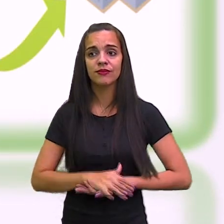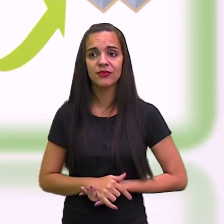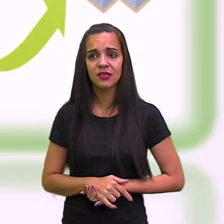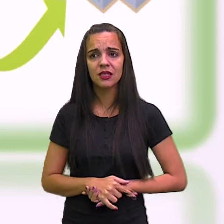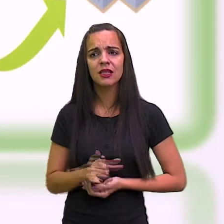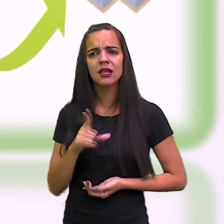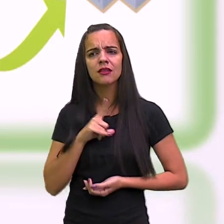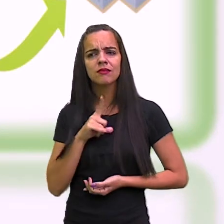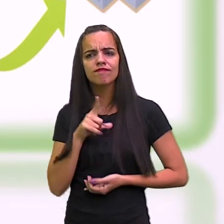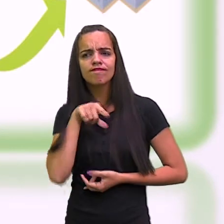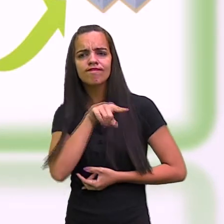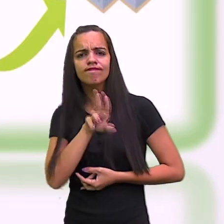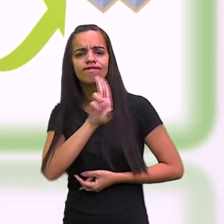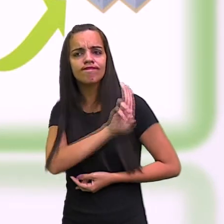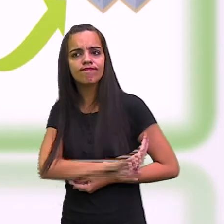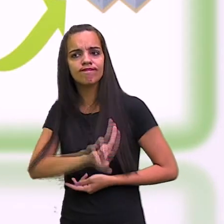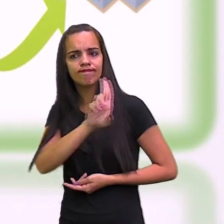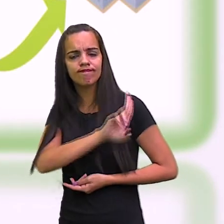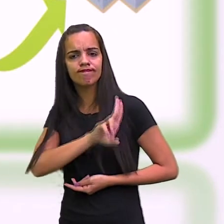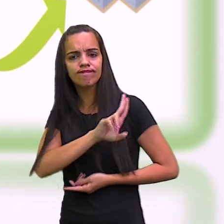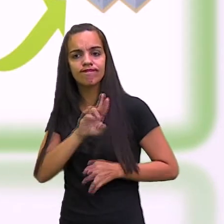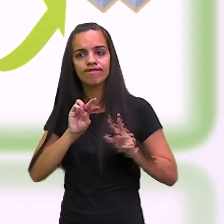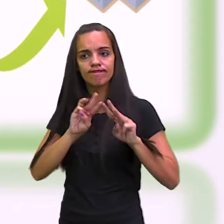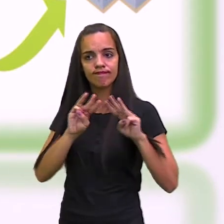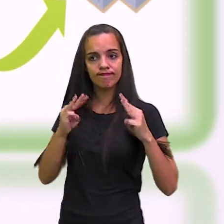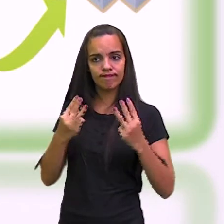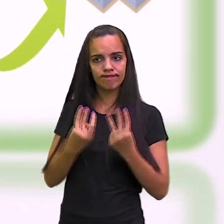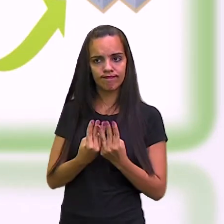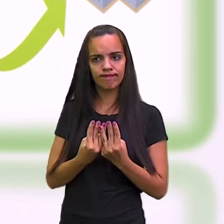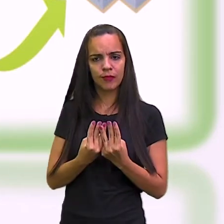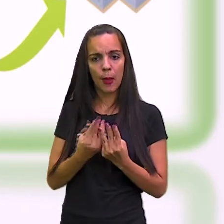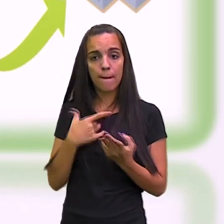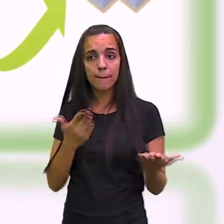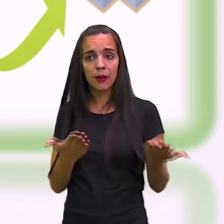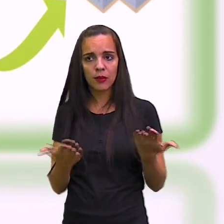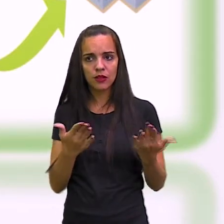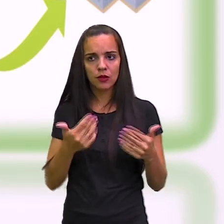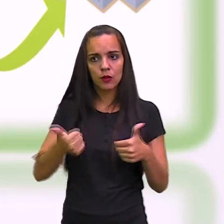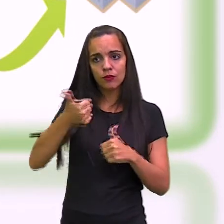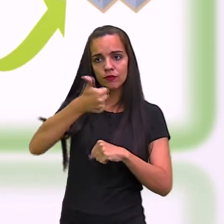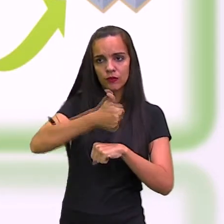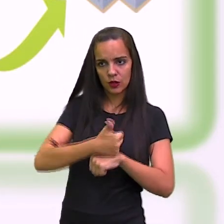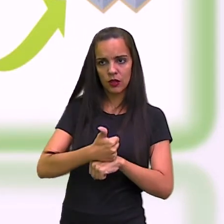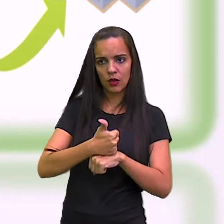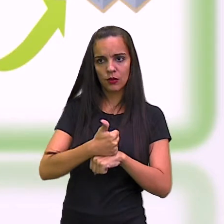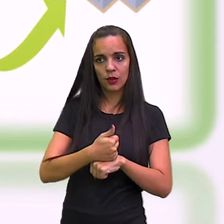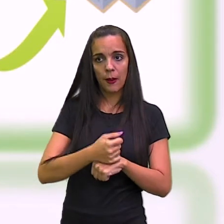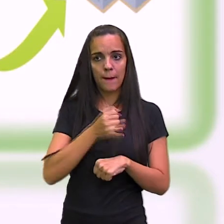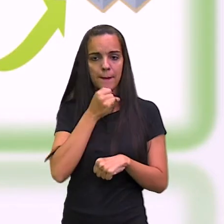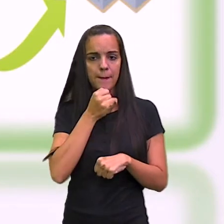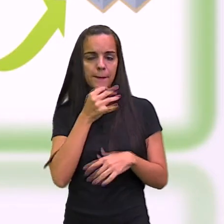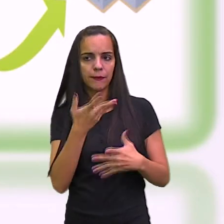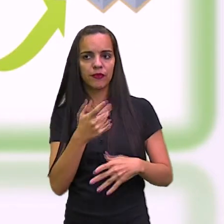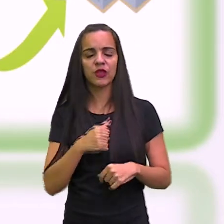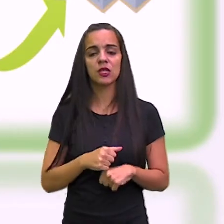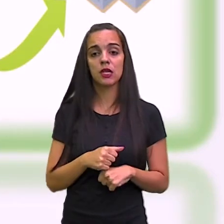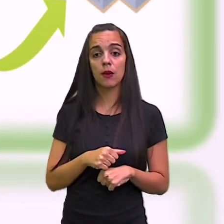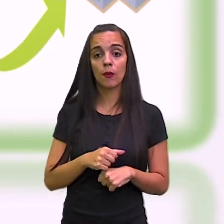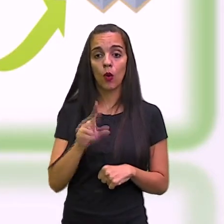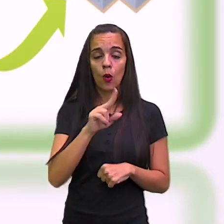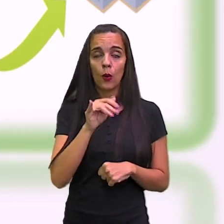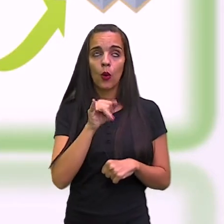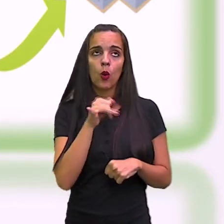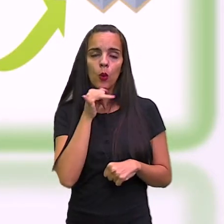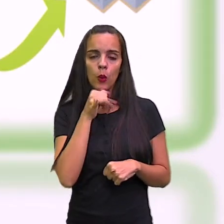Essa técnica utiliza a biomassa para substituir parte do carvão mineral usado para